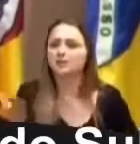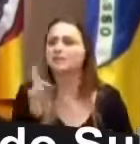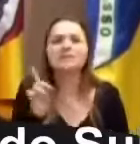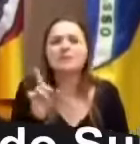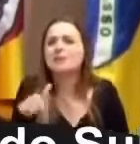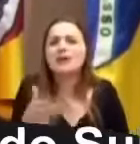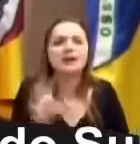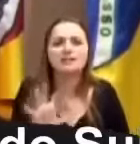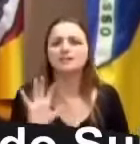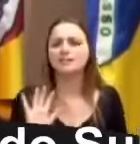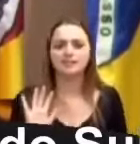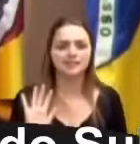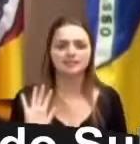Não é isso.